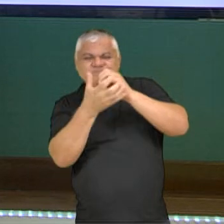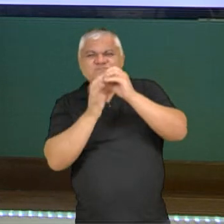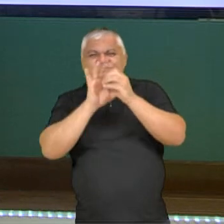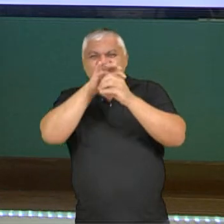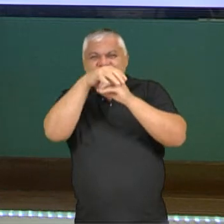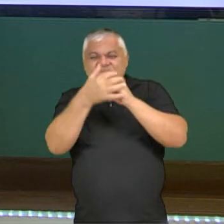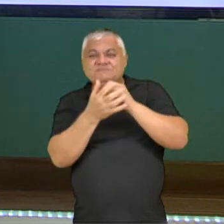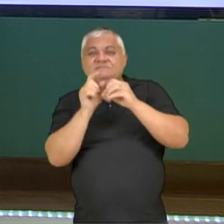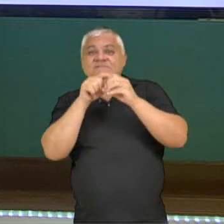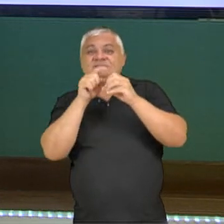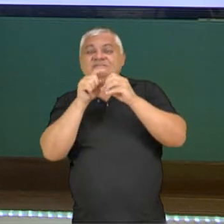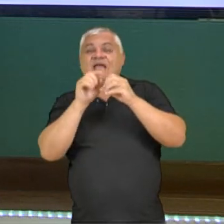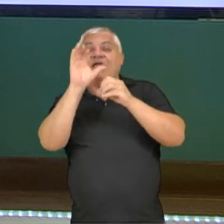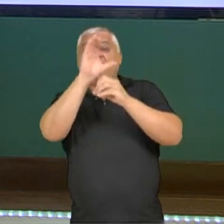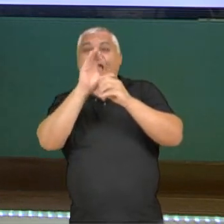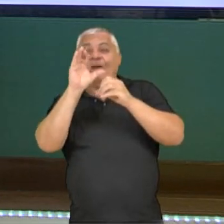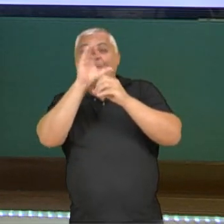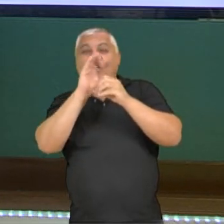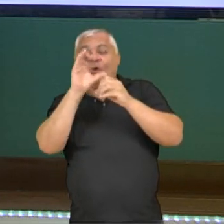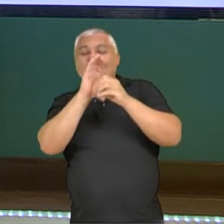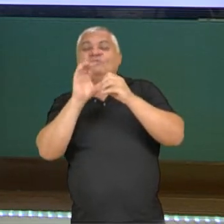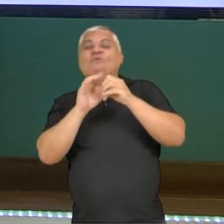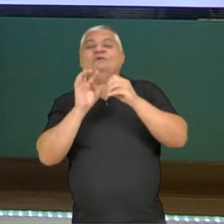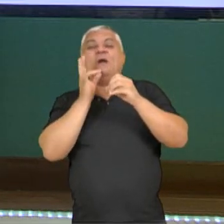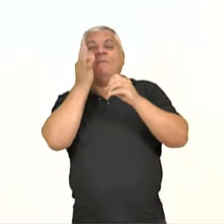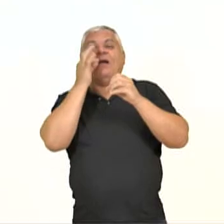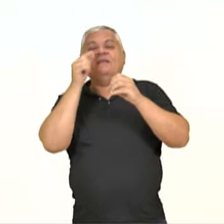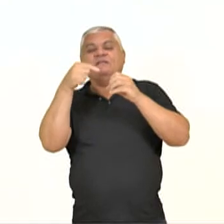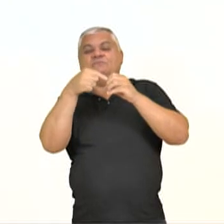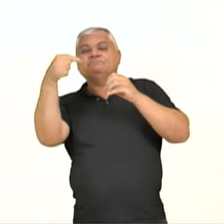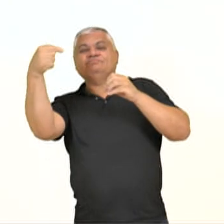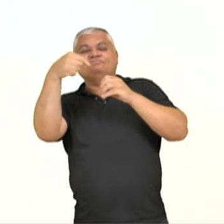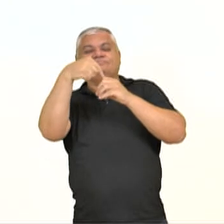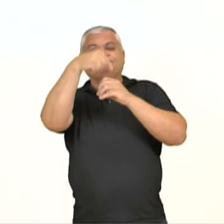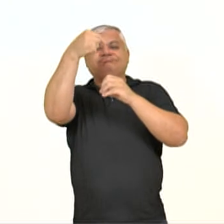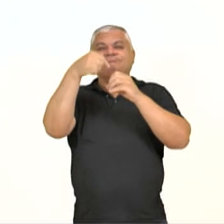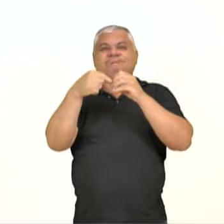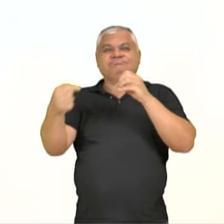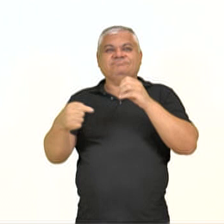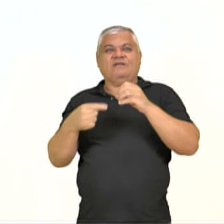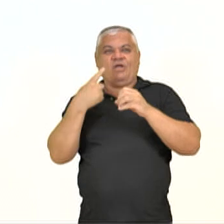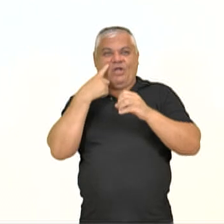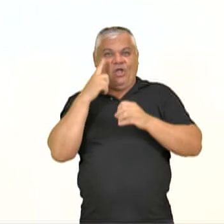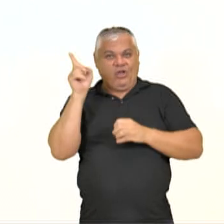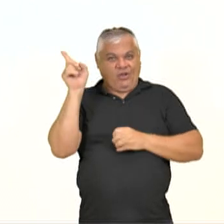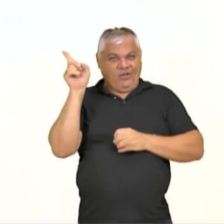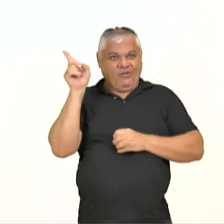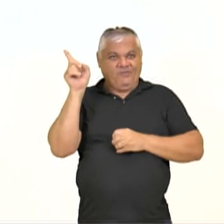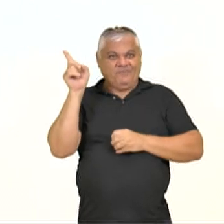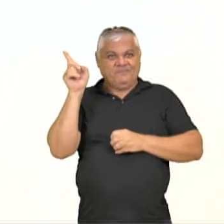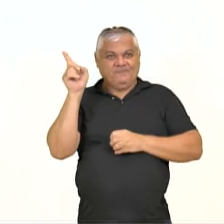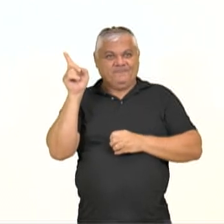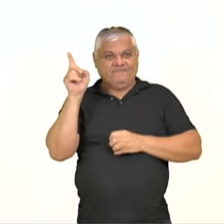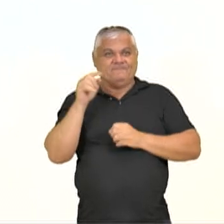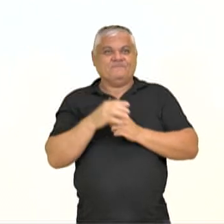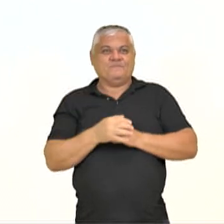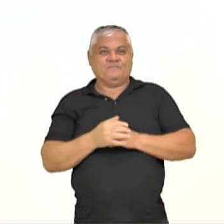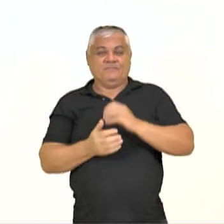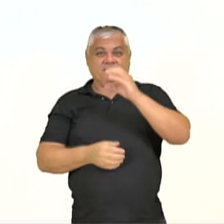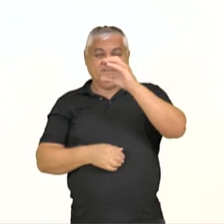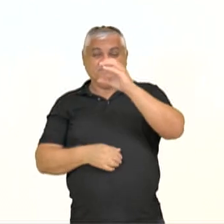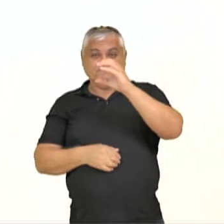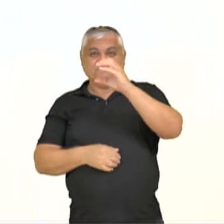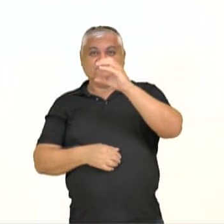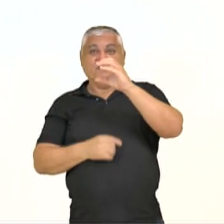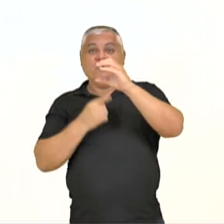suas ligações químicas. Observe, você vai fazer, então, em uma